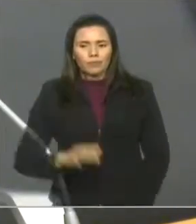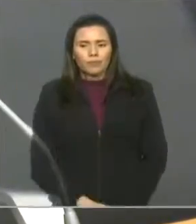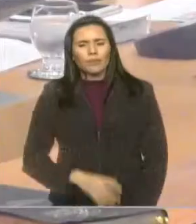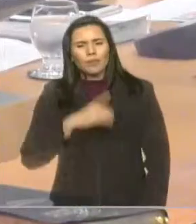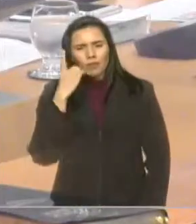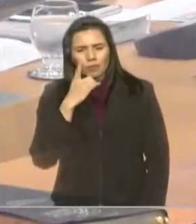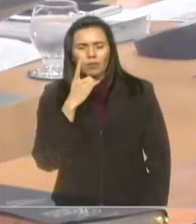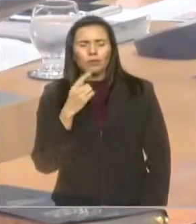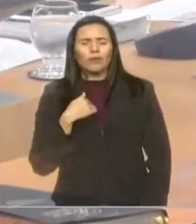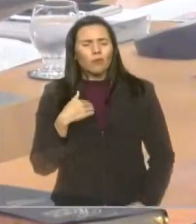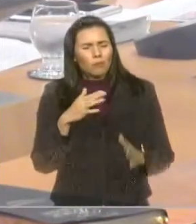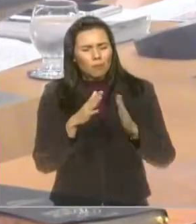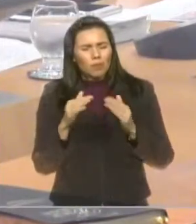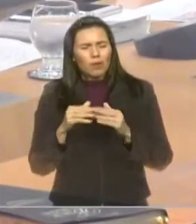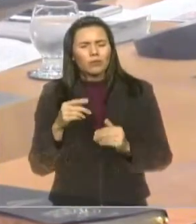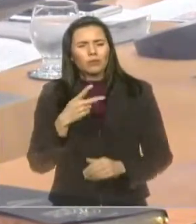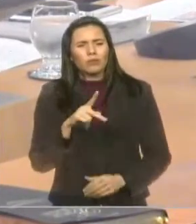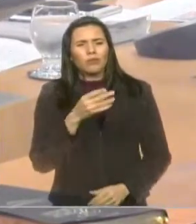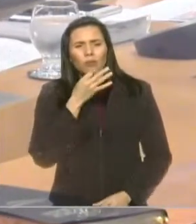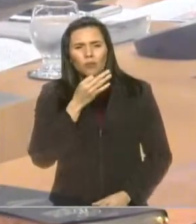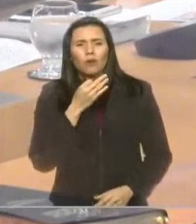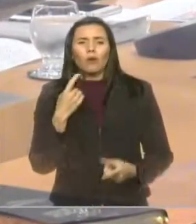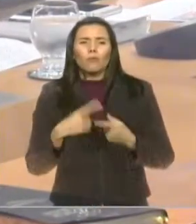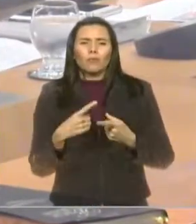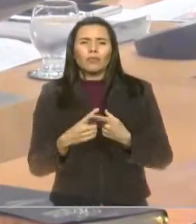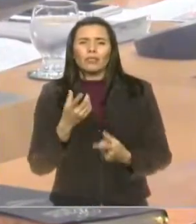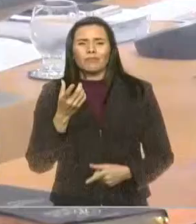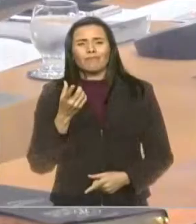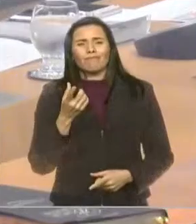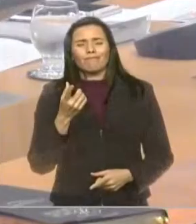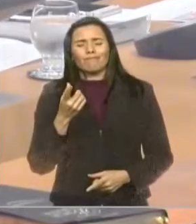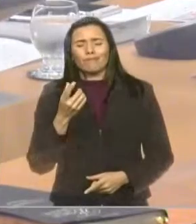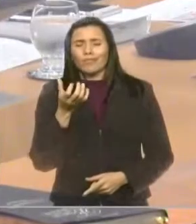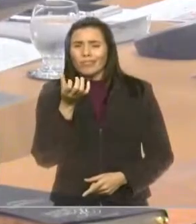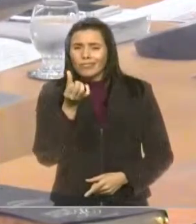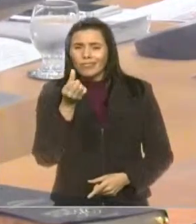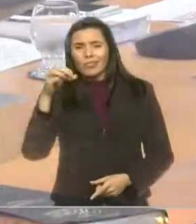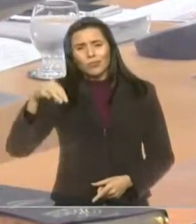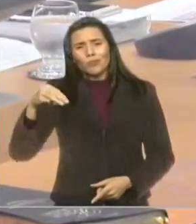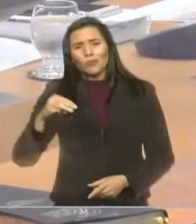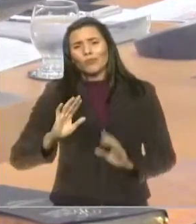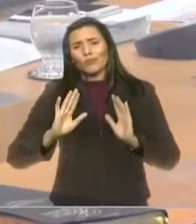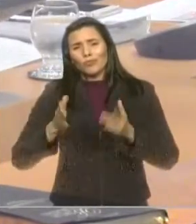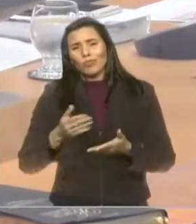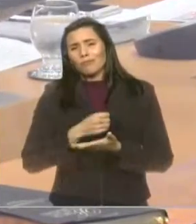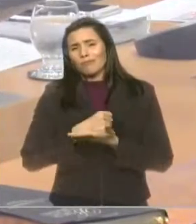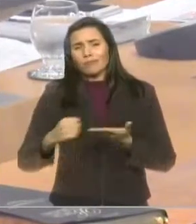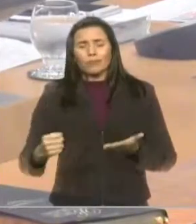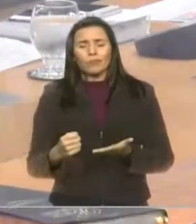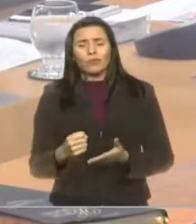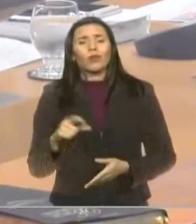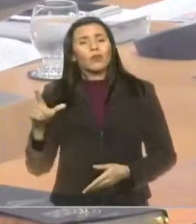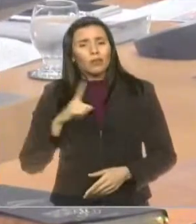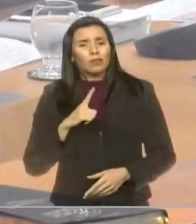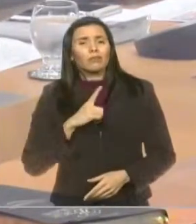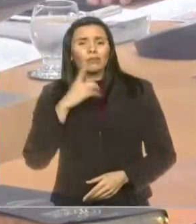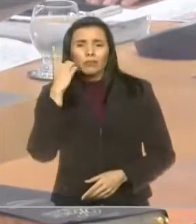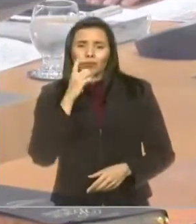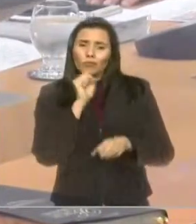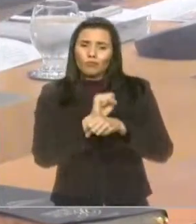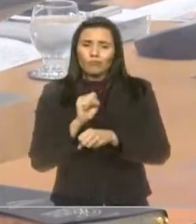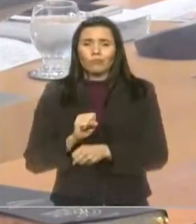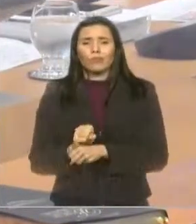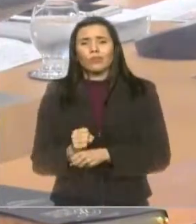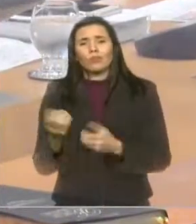que conclua o pronunciamento em razão de já ter ultrapassado 6 minutos e os outros deputados estão aguardando. Presidente,